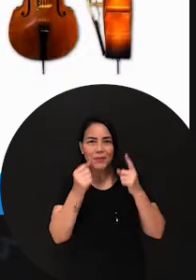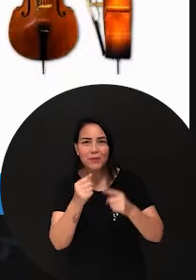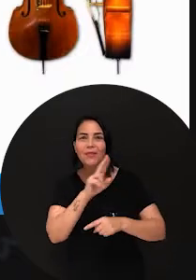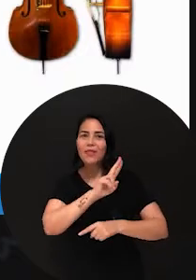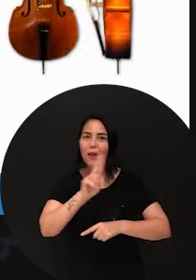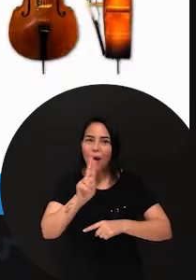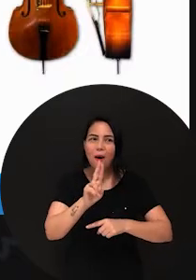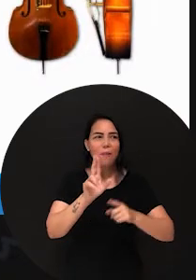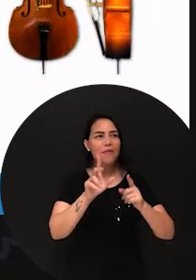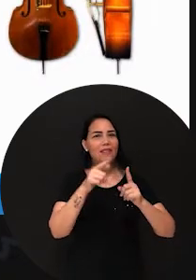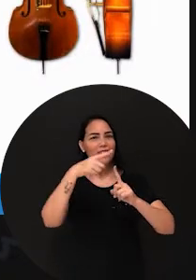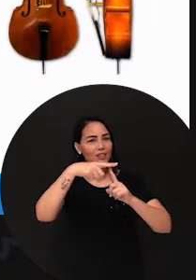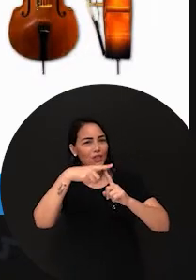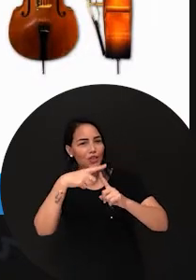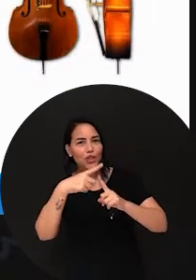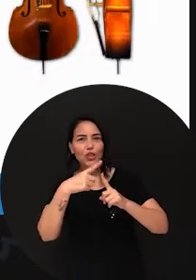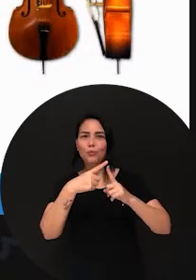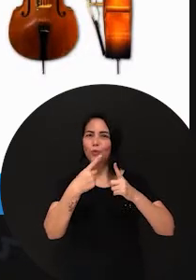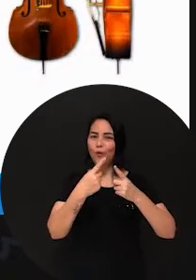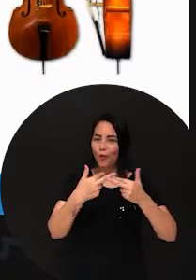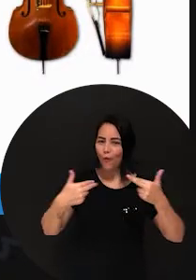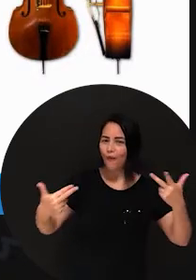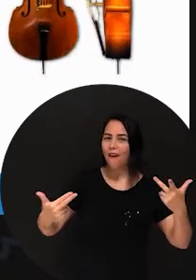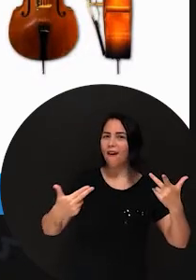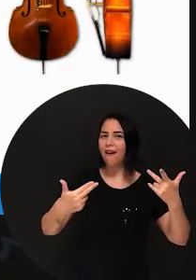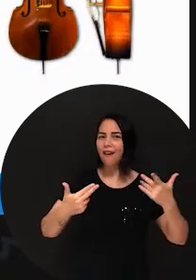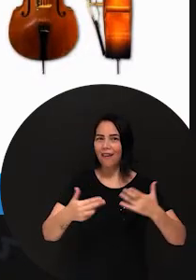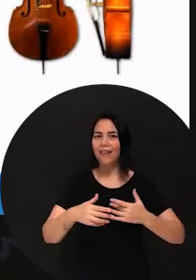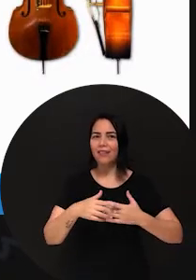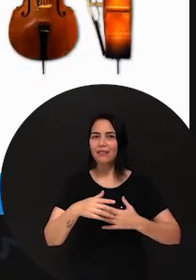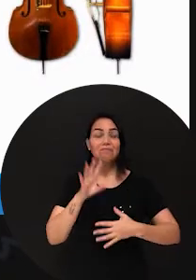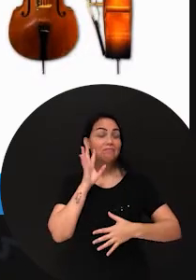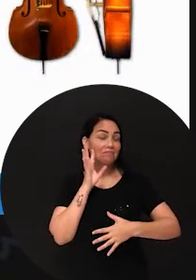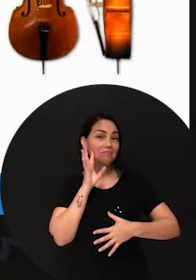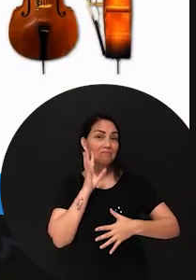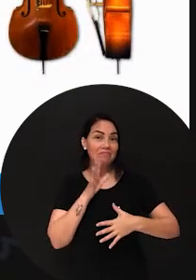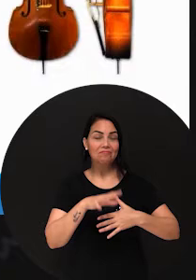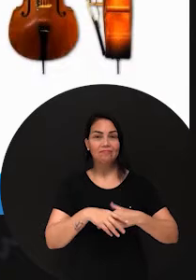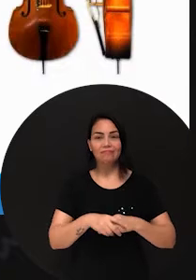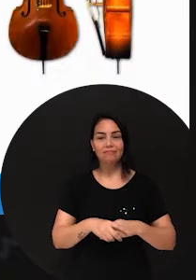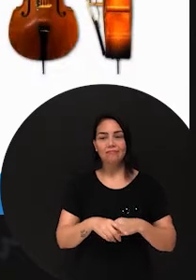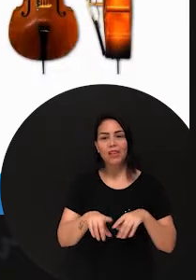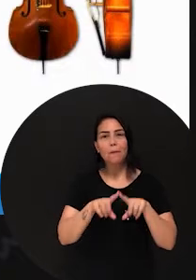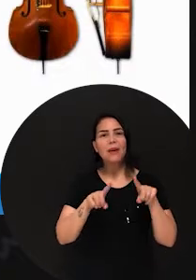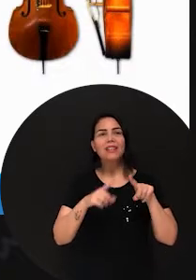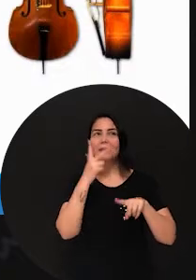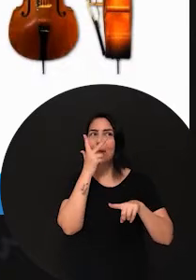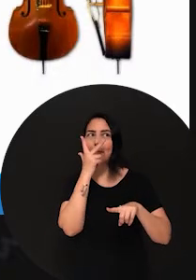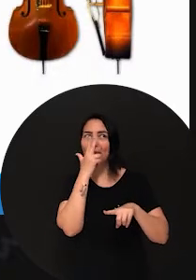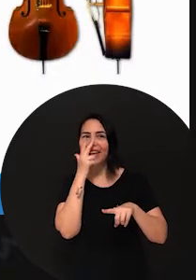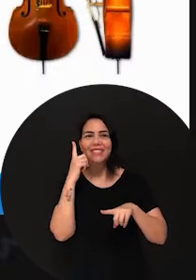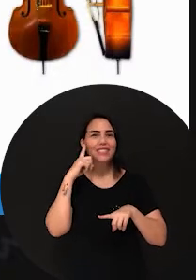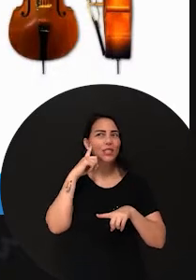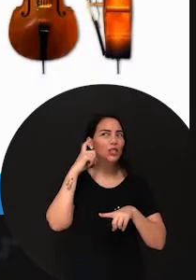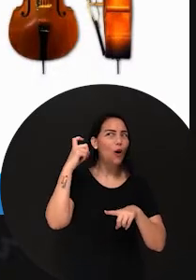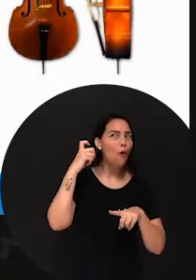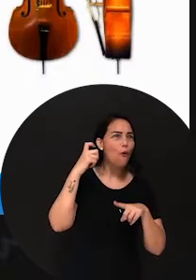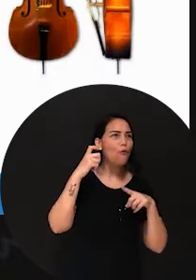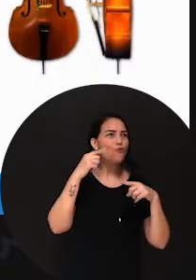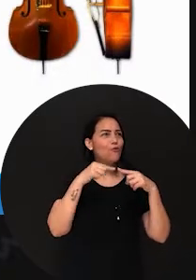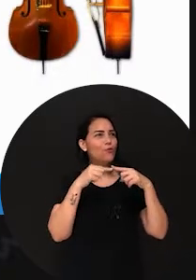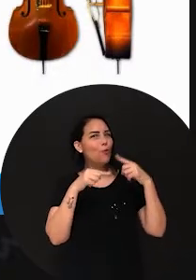Os sons ficaram um pouco desencontrados da imagem, né? Os sons ficaram um pouco desencontrados. Ângela, isso aí